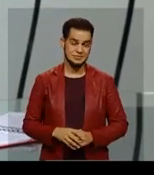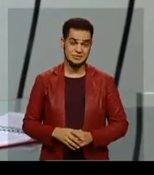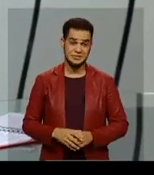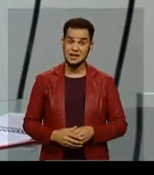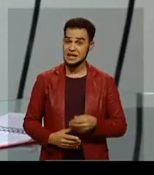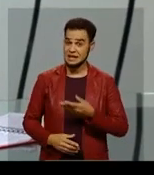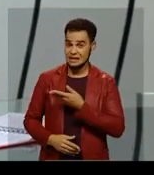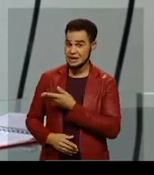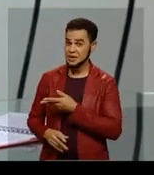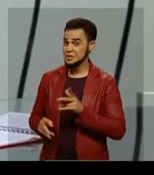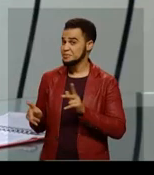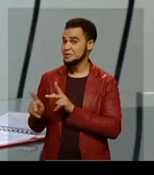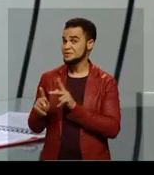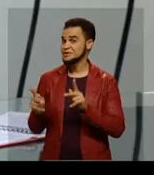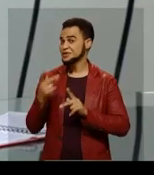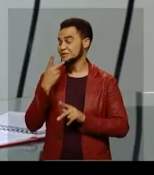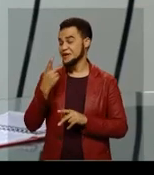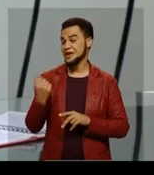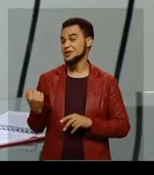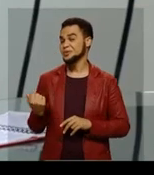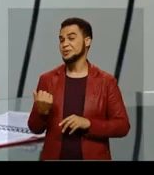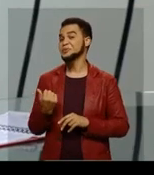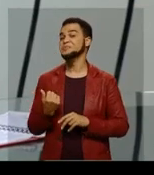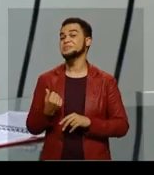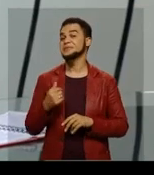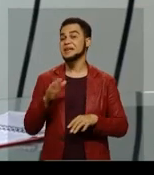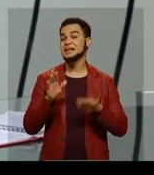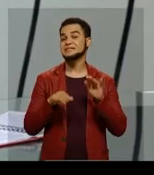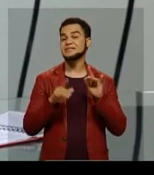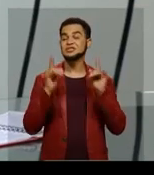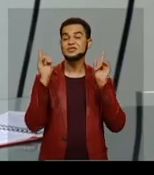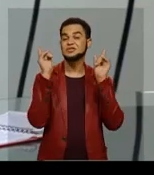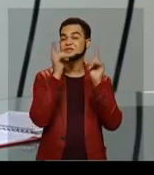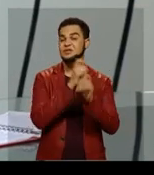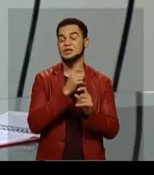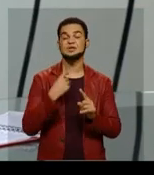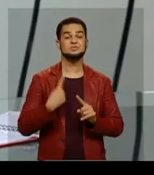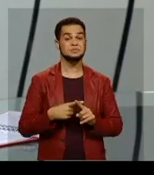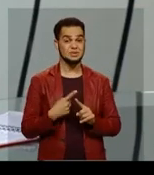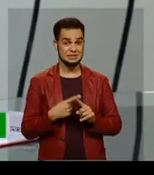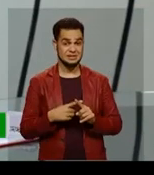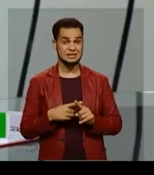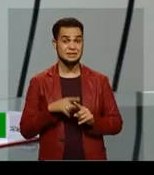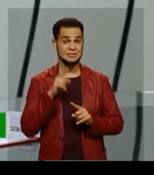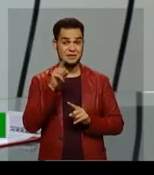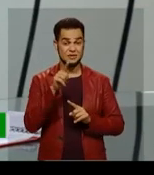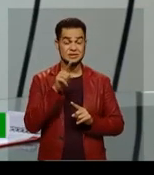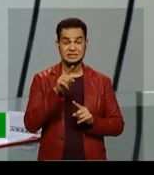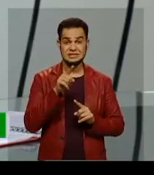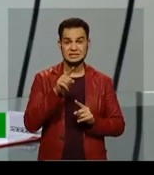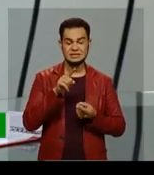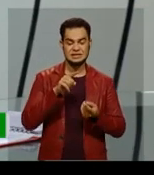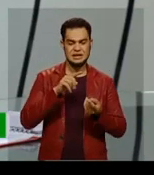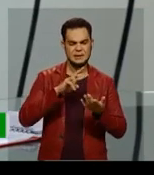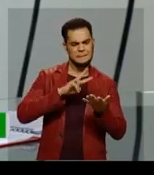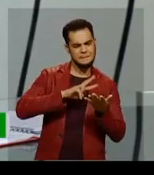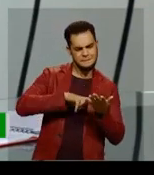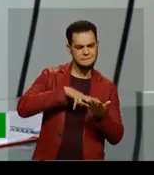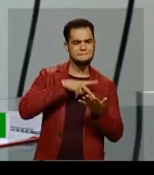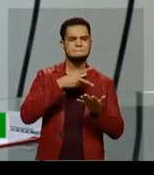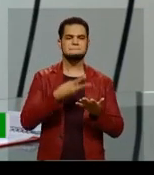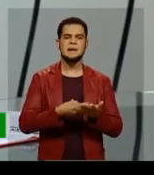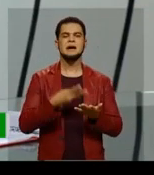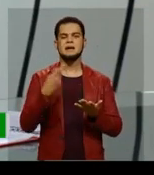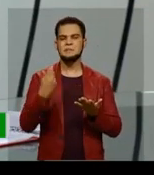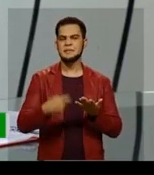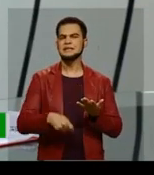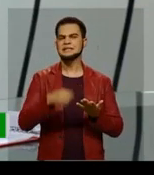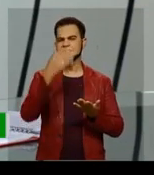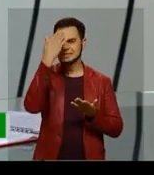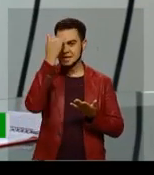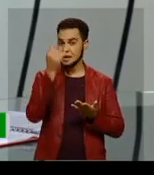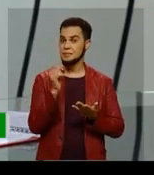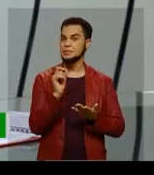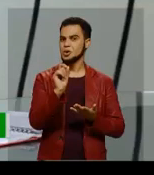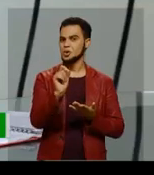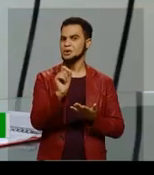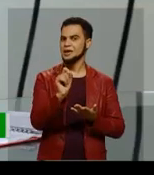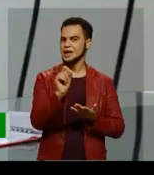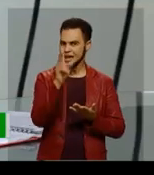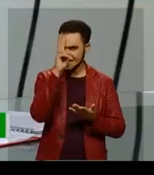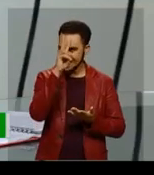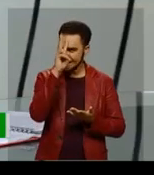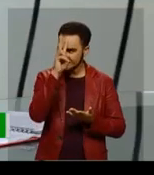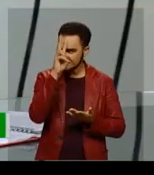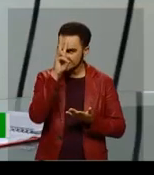vezes é porque para você interpretar, você precisa de saber ali, justamente voltamos lá